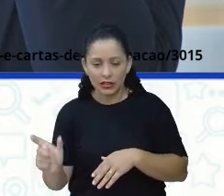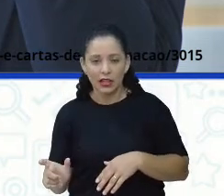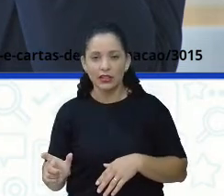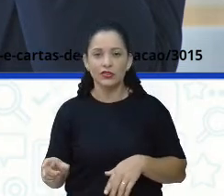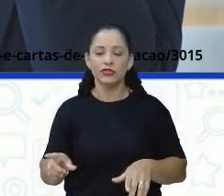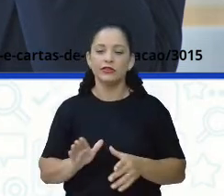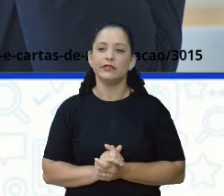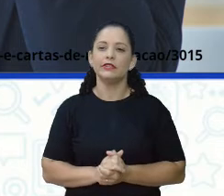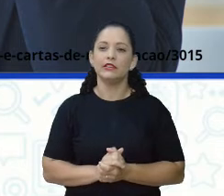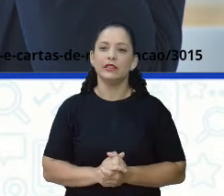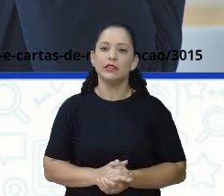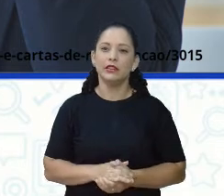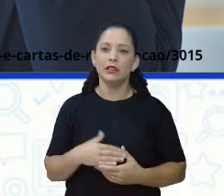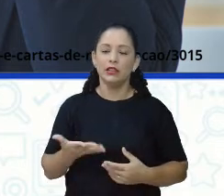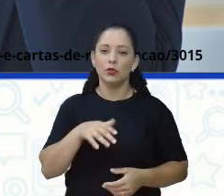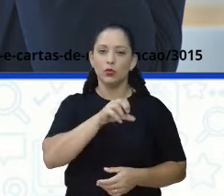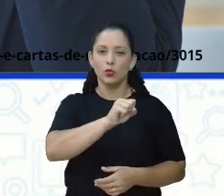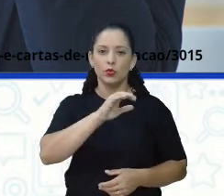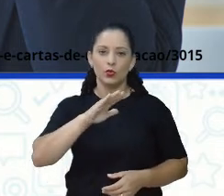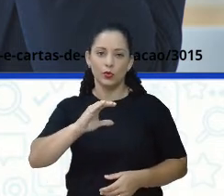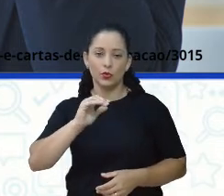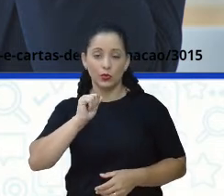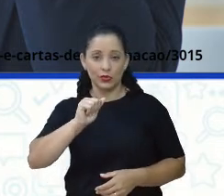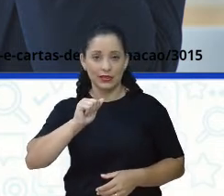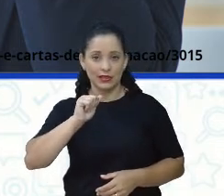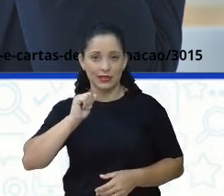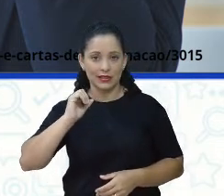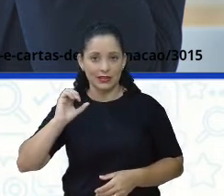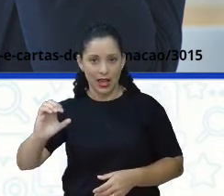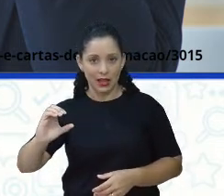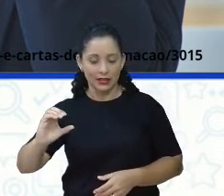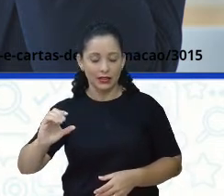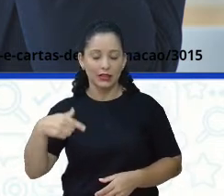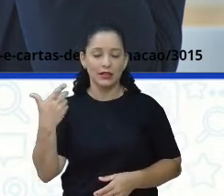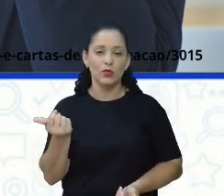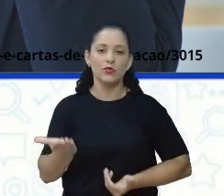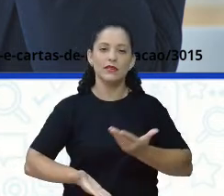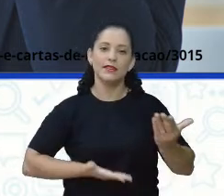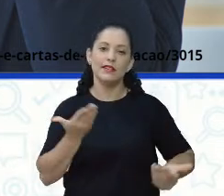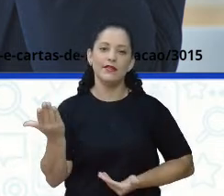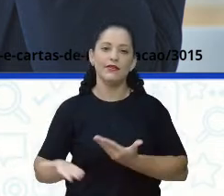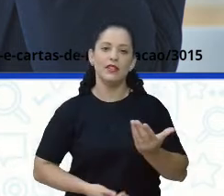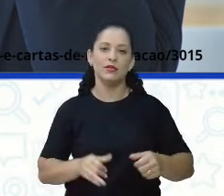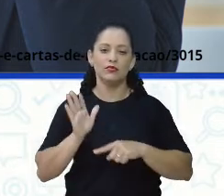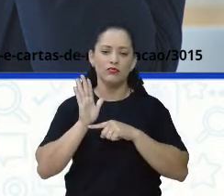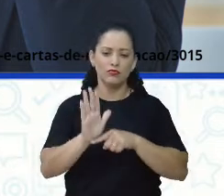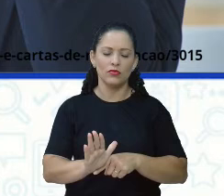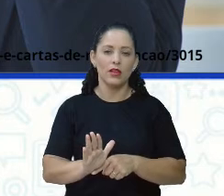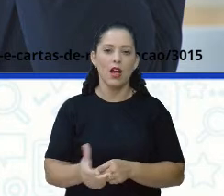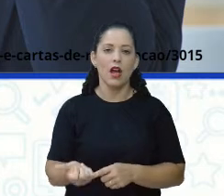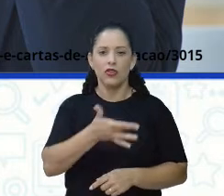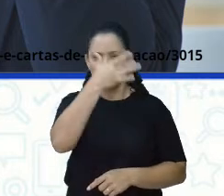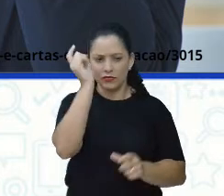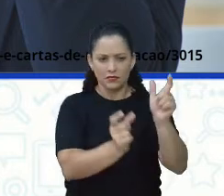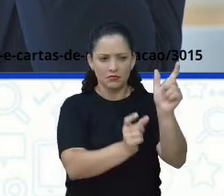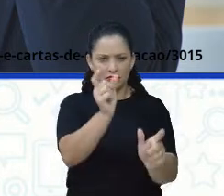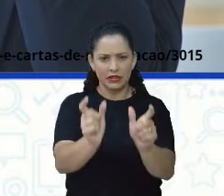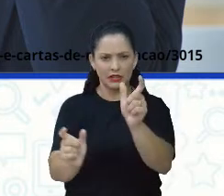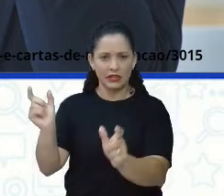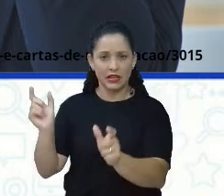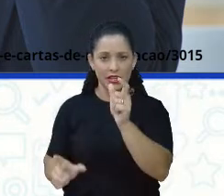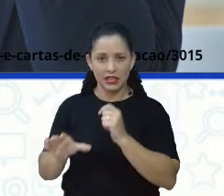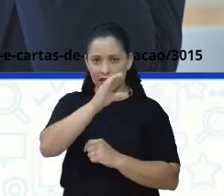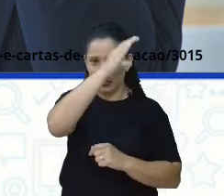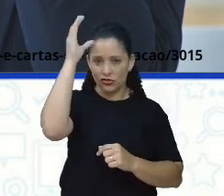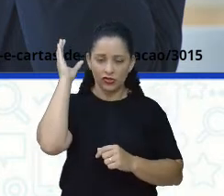informações. O SAC, que é o Serviço de Atendimento ao Consumidor, é uma ferramenta utilizada que tem por objetivo estabelecer um